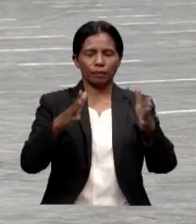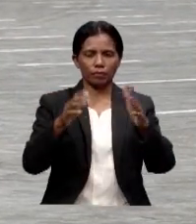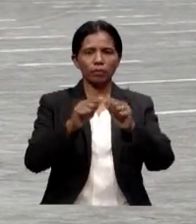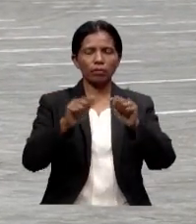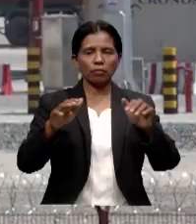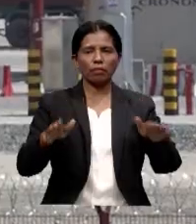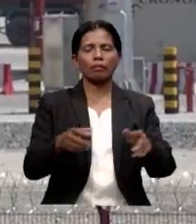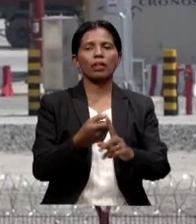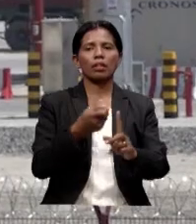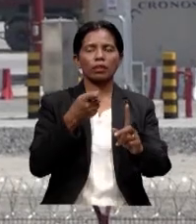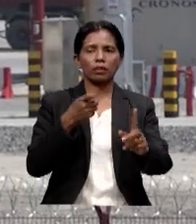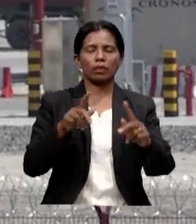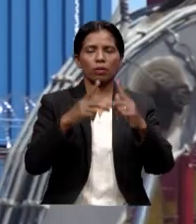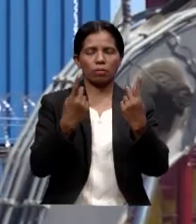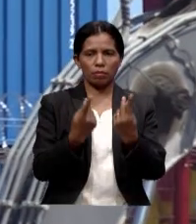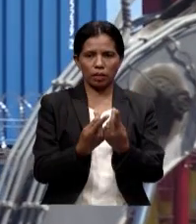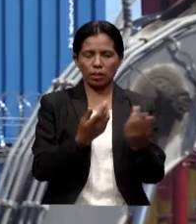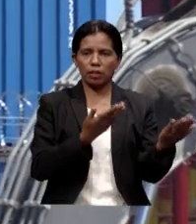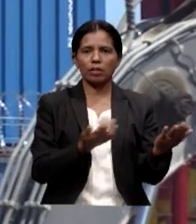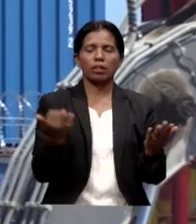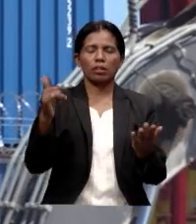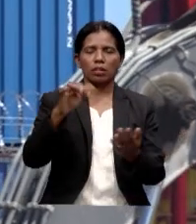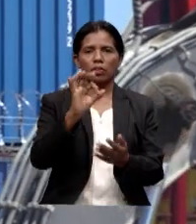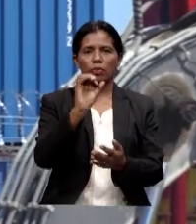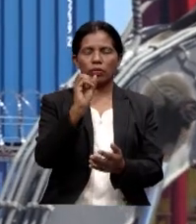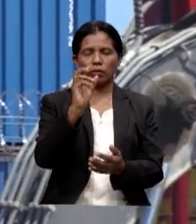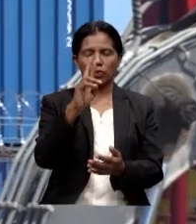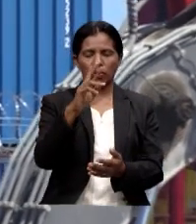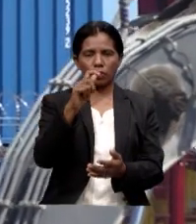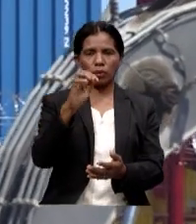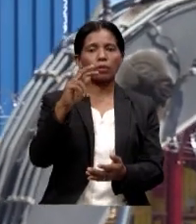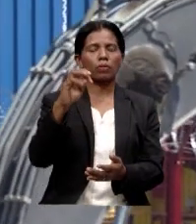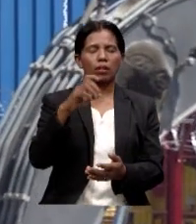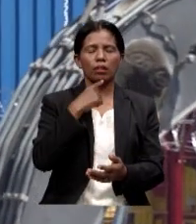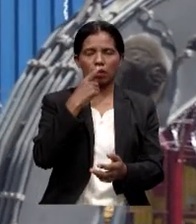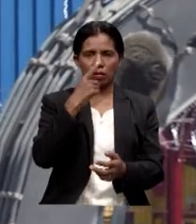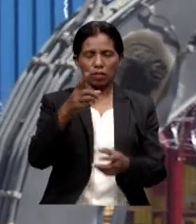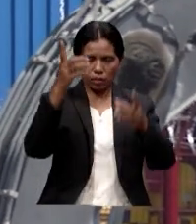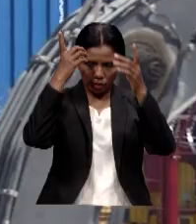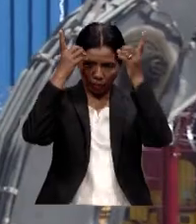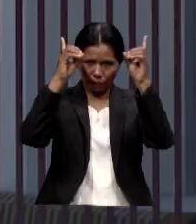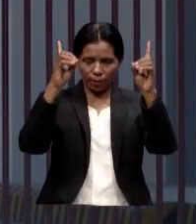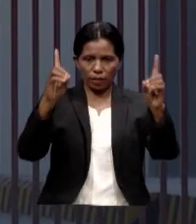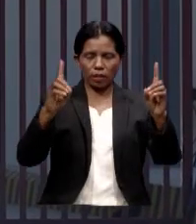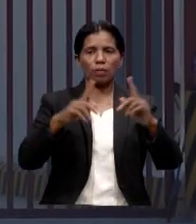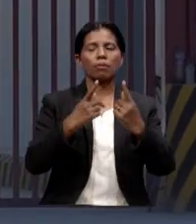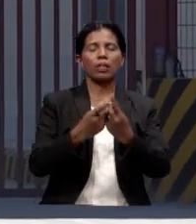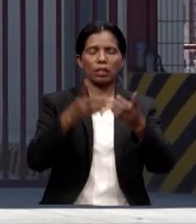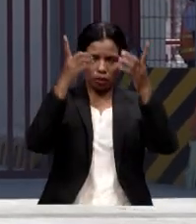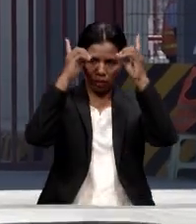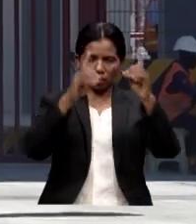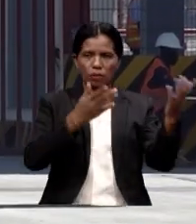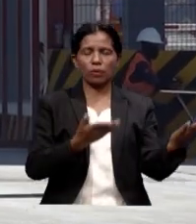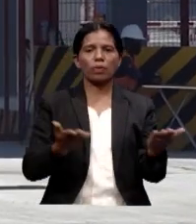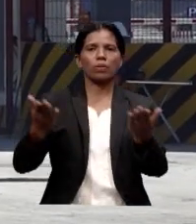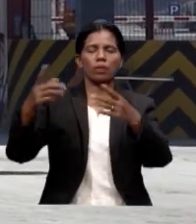administração russi empresa importadora Fortuna Lorosai LDA explica, decisão empresa decide haruka fila